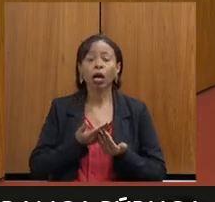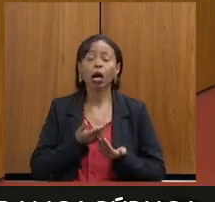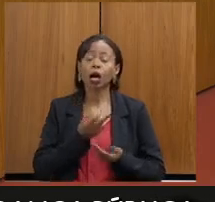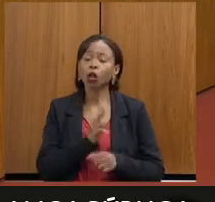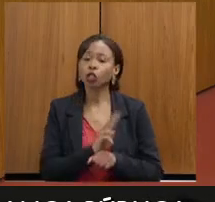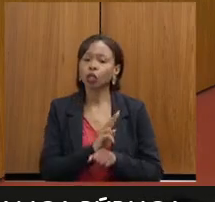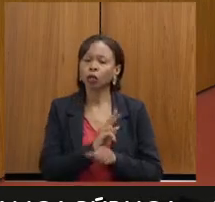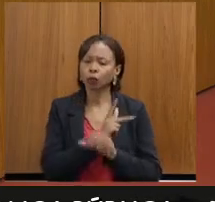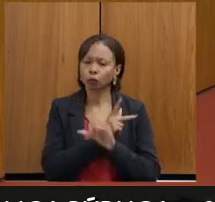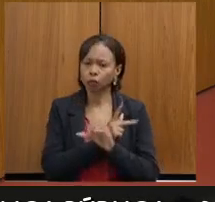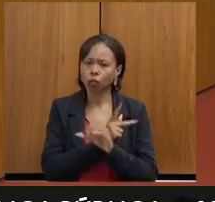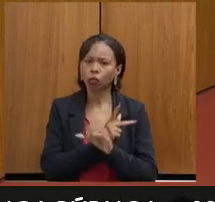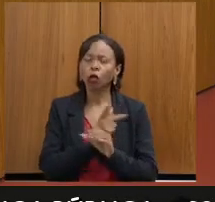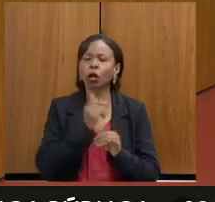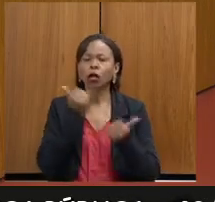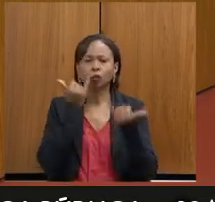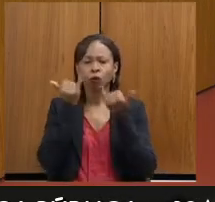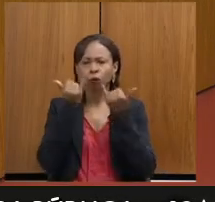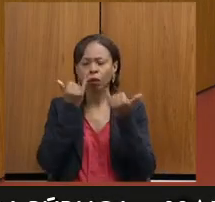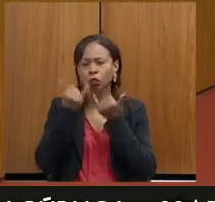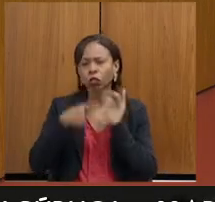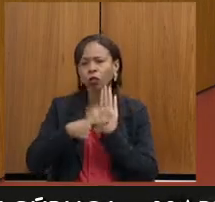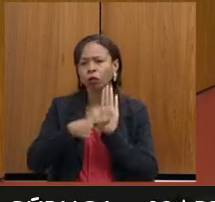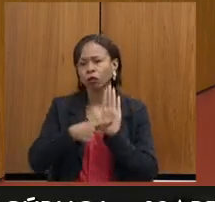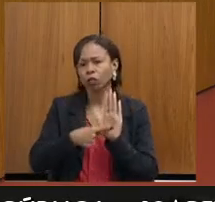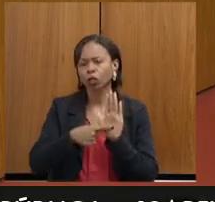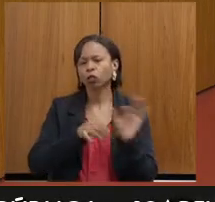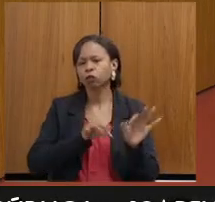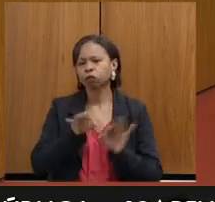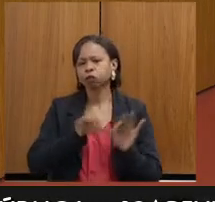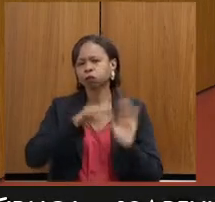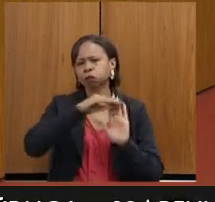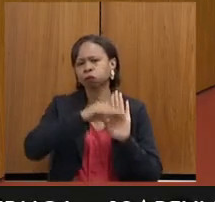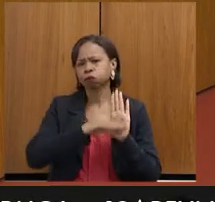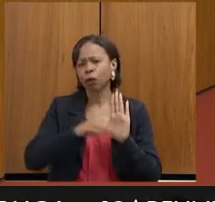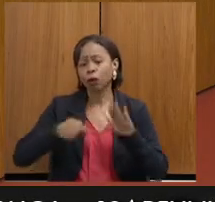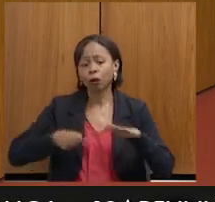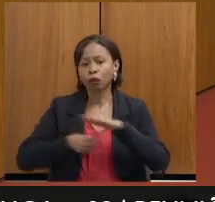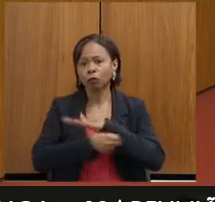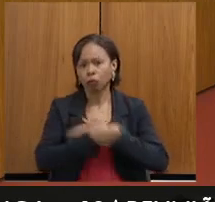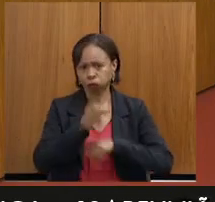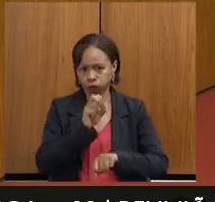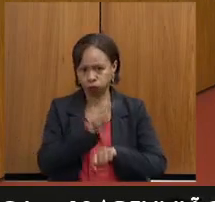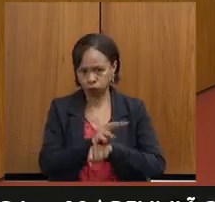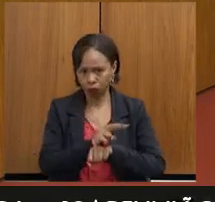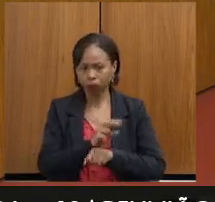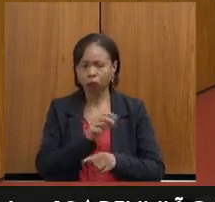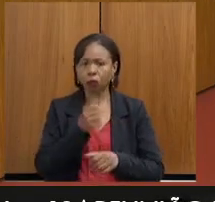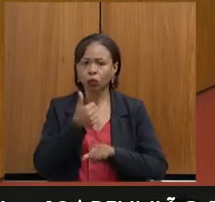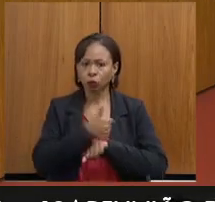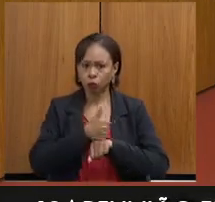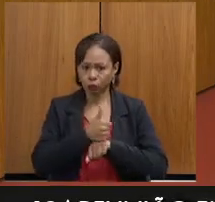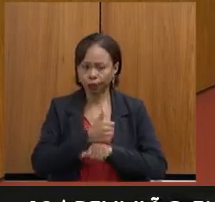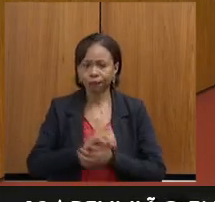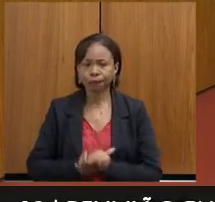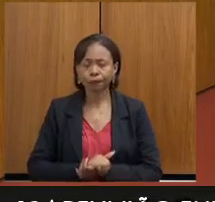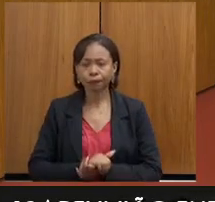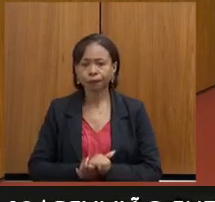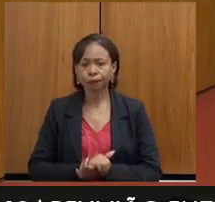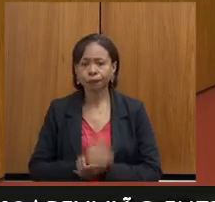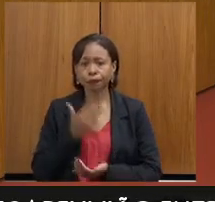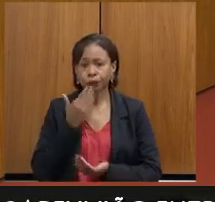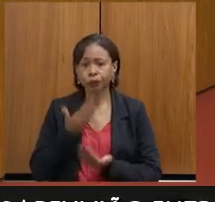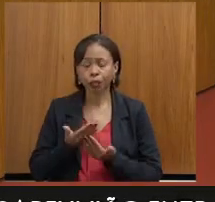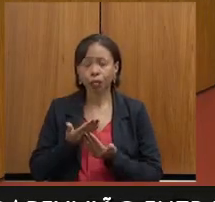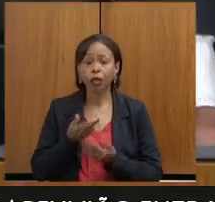de Minas Gerais informações consubstanciados da apresentação de planejamento cronograma para recomposição do efetivo segundo a